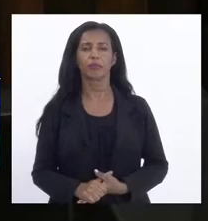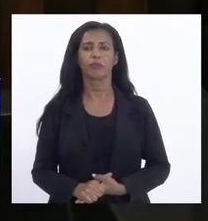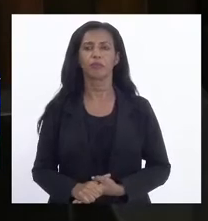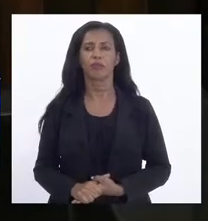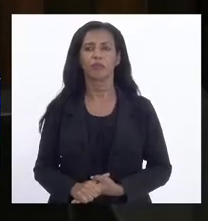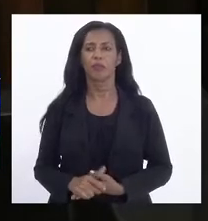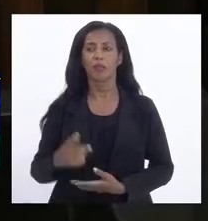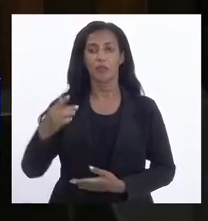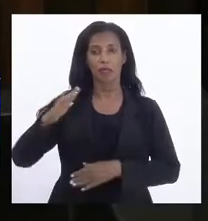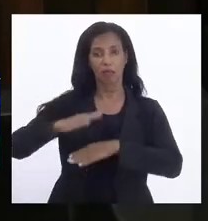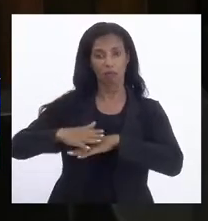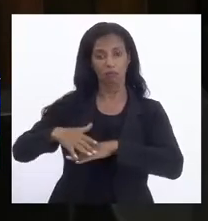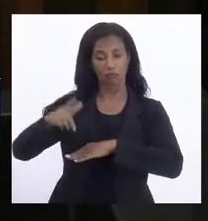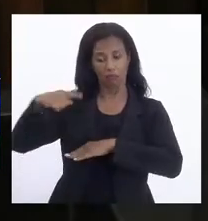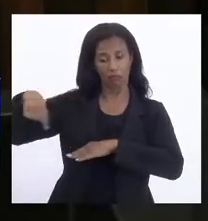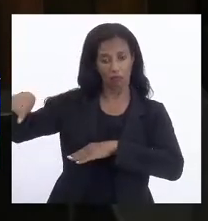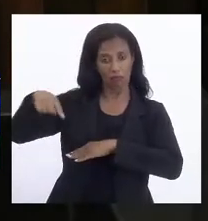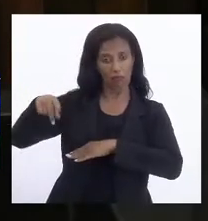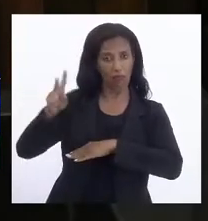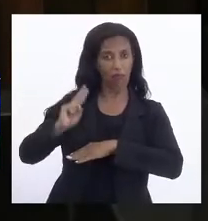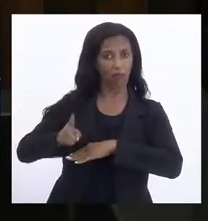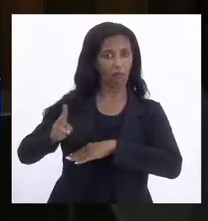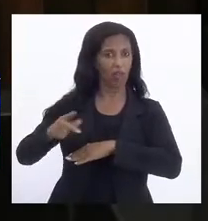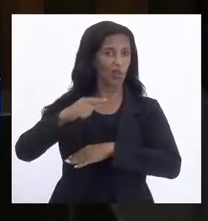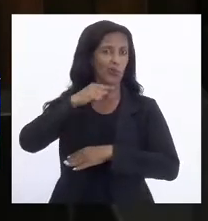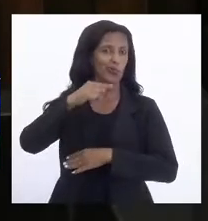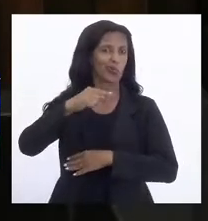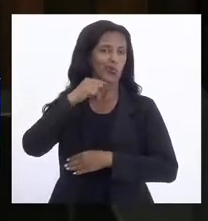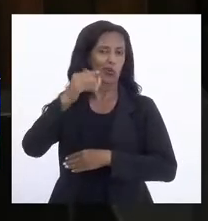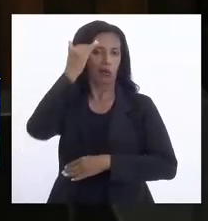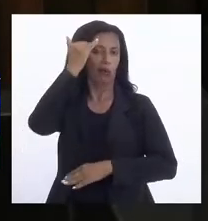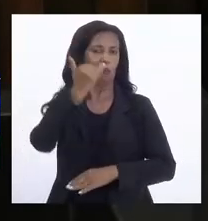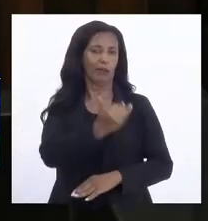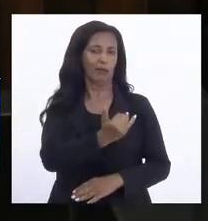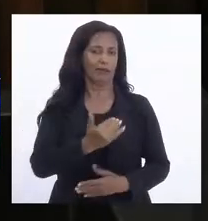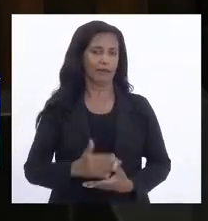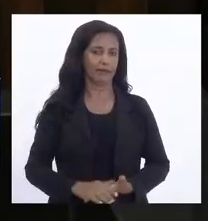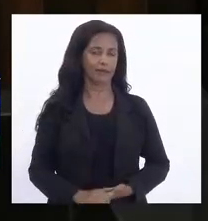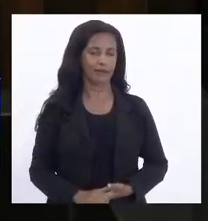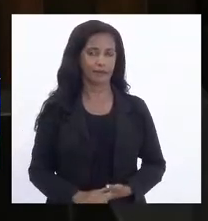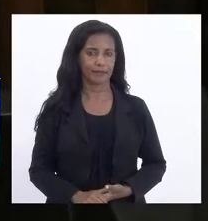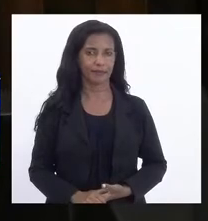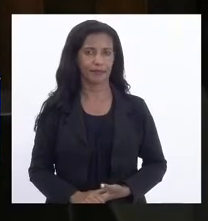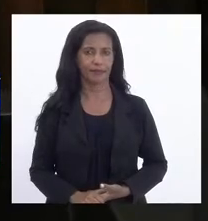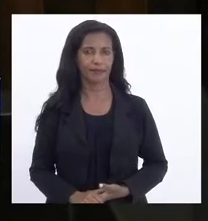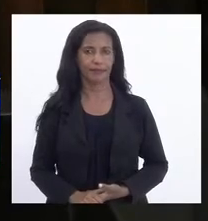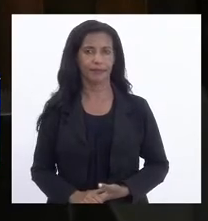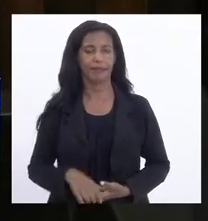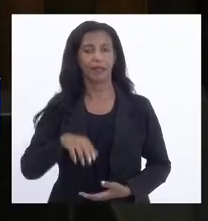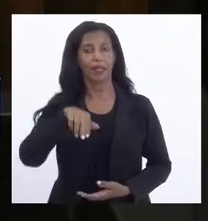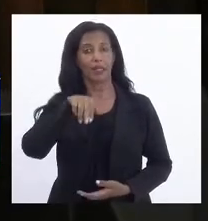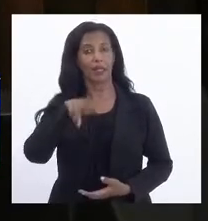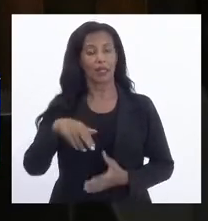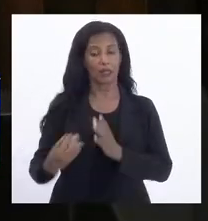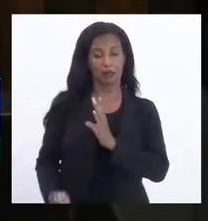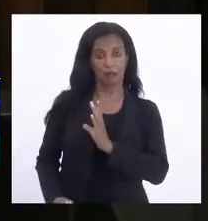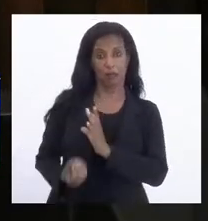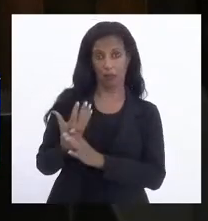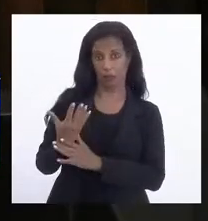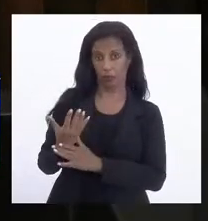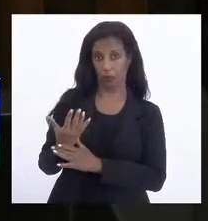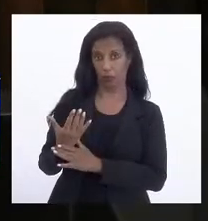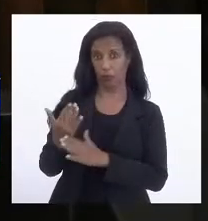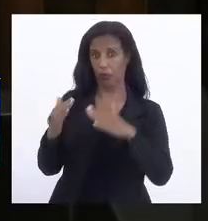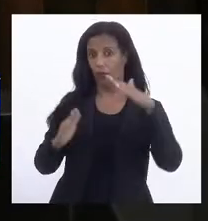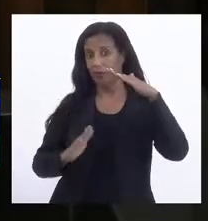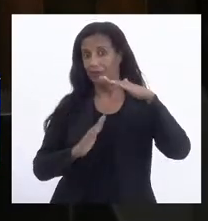que eles mesmos não conseguem cumprir. Quem criou o